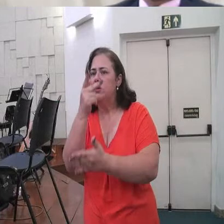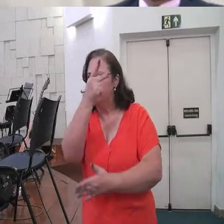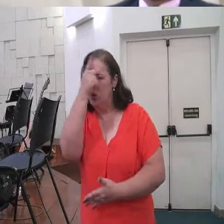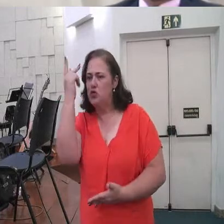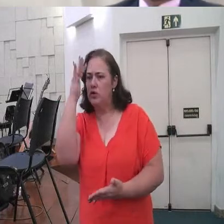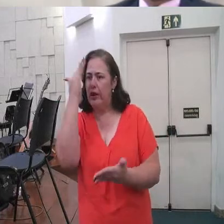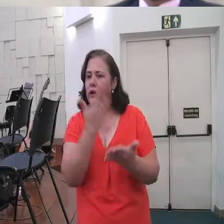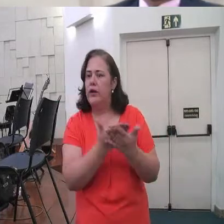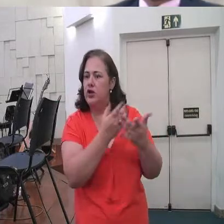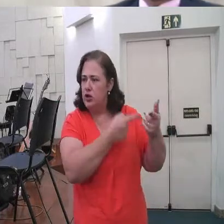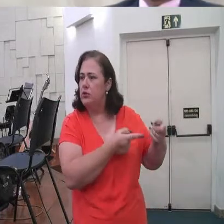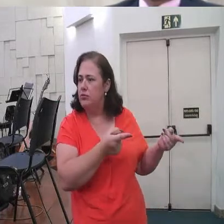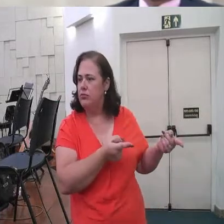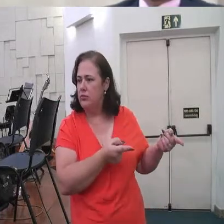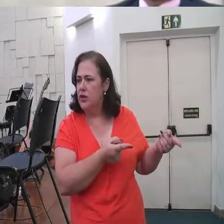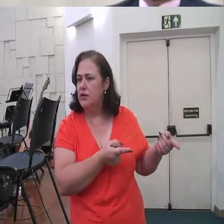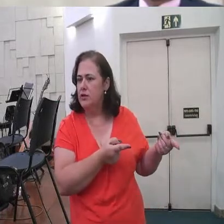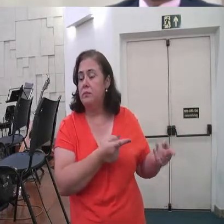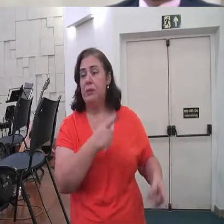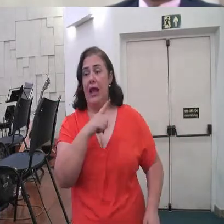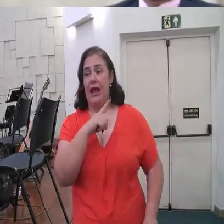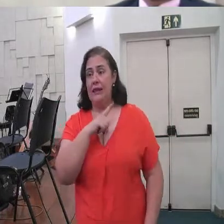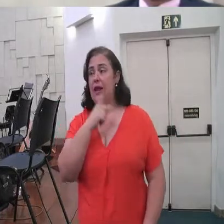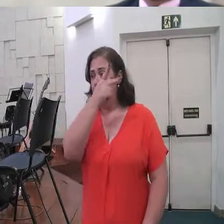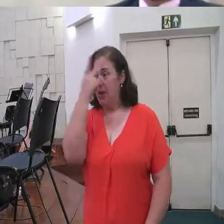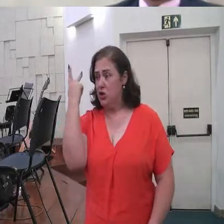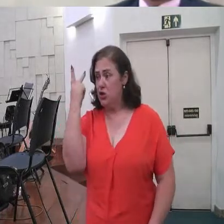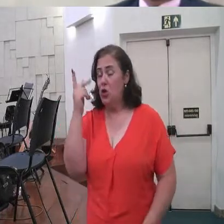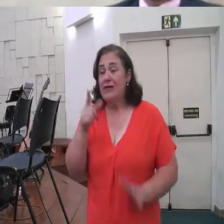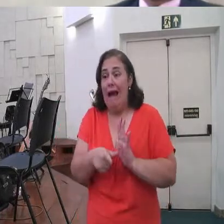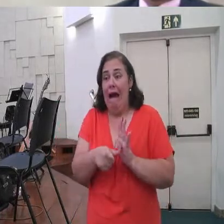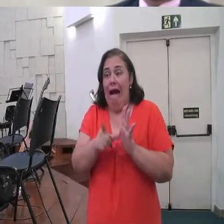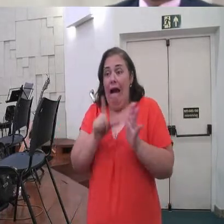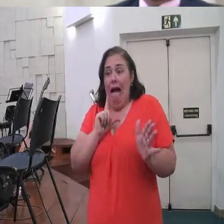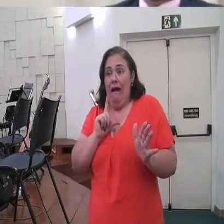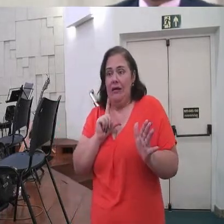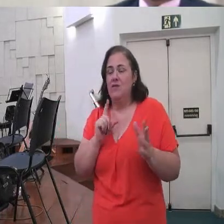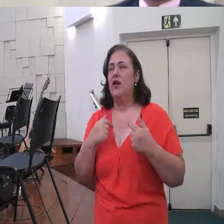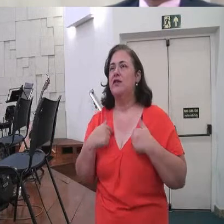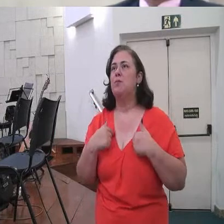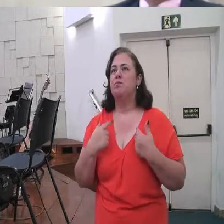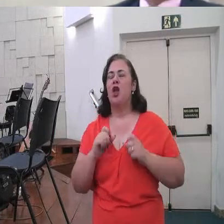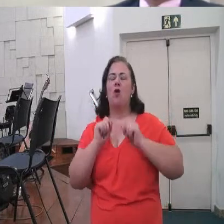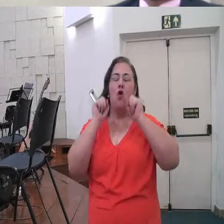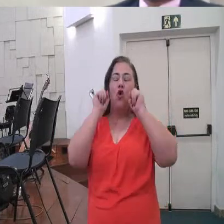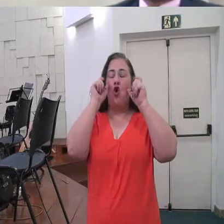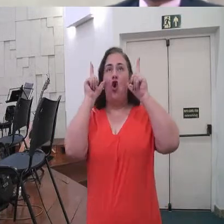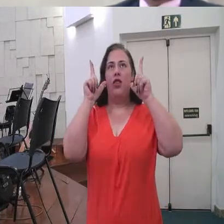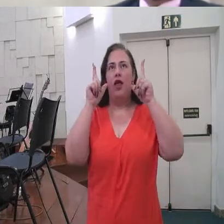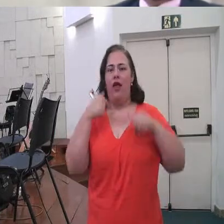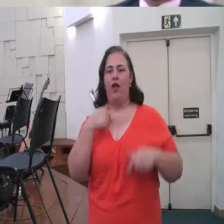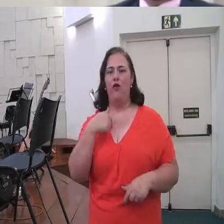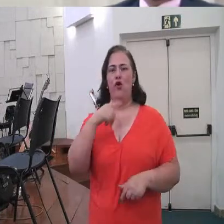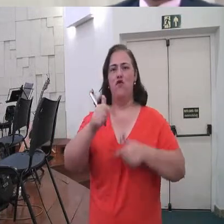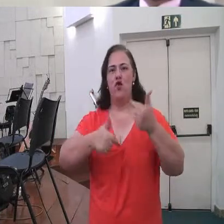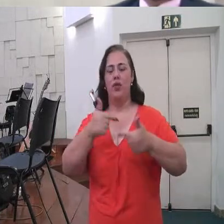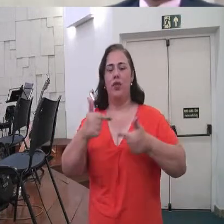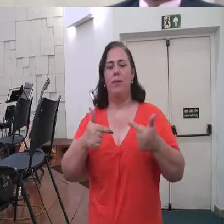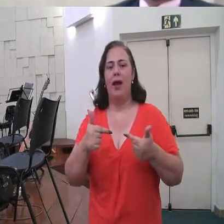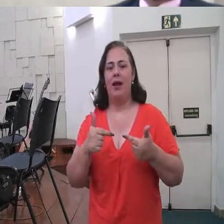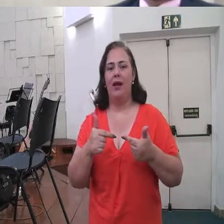Existem pessoas, por exemplo, que não saem de casa sem dar uma olhada no horóscopo. O que é que os